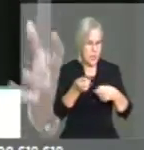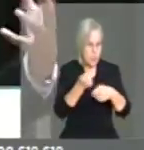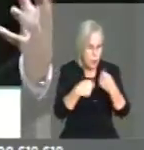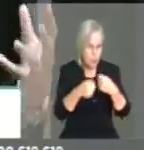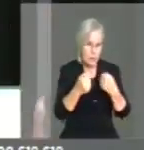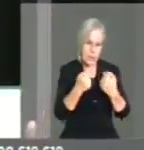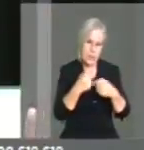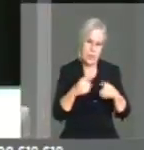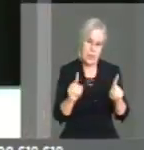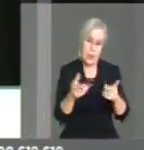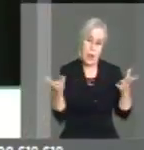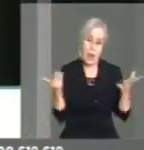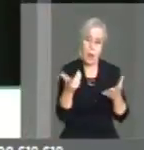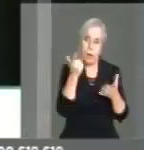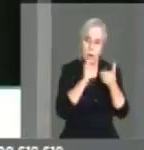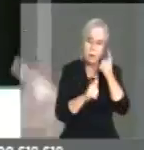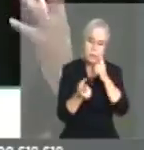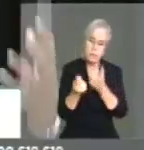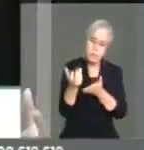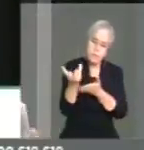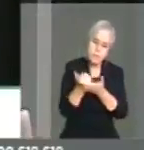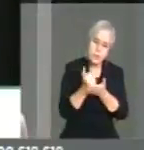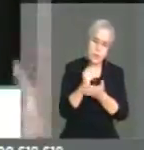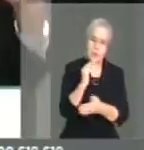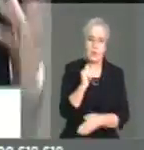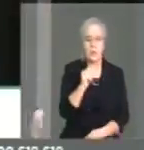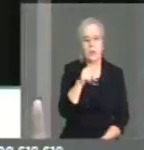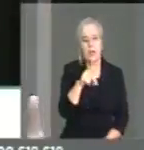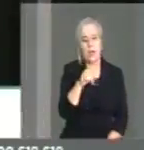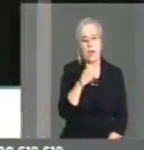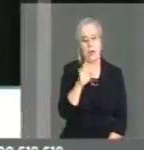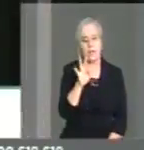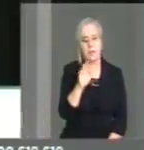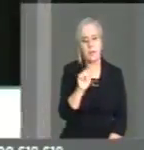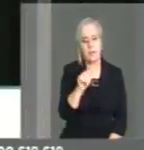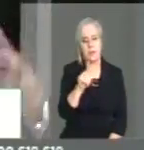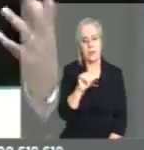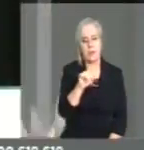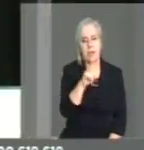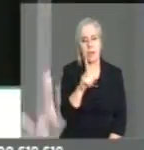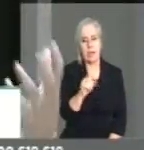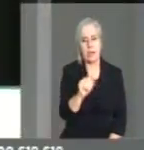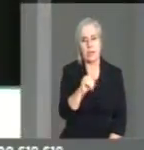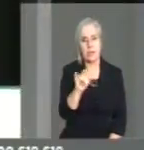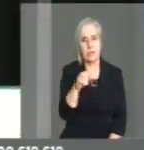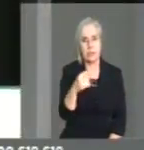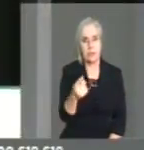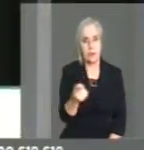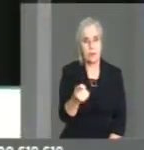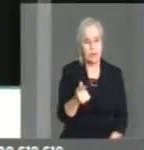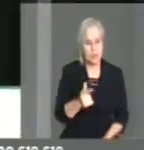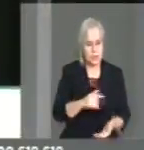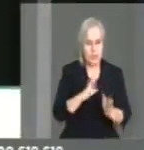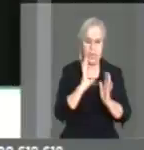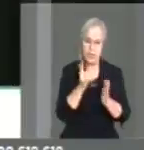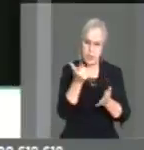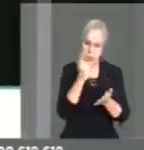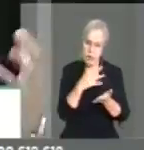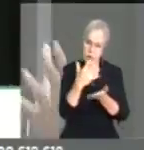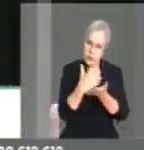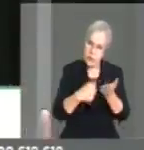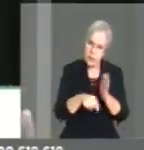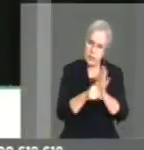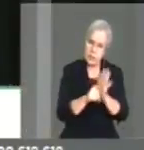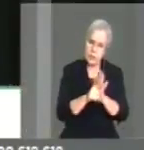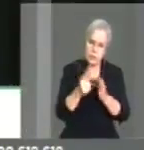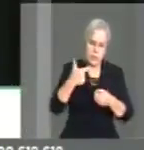Petrobras tiver condições de estar capitalizada para isso. Nós não temos essa emergência de retirar, já estamos retirando o necessário para o consumo interno